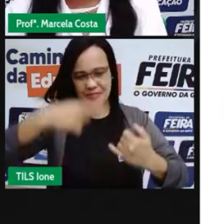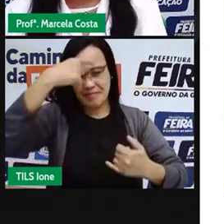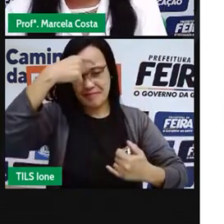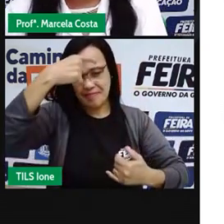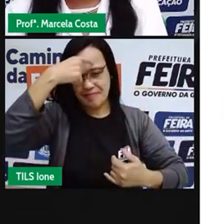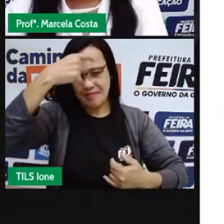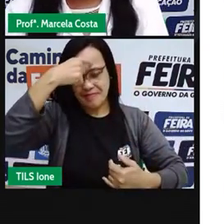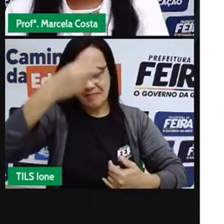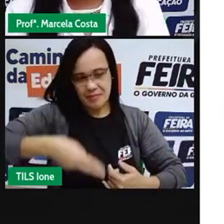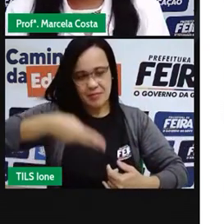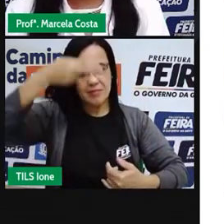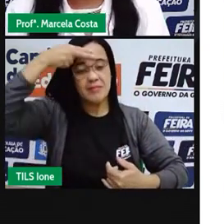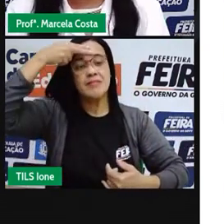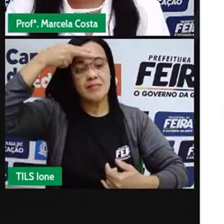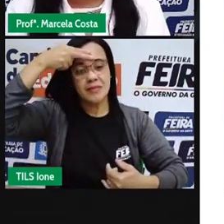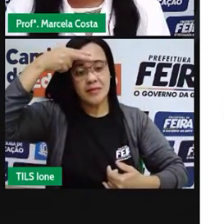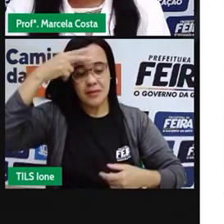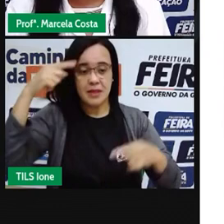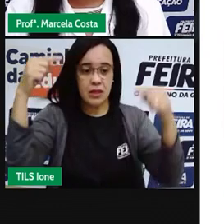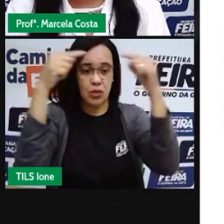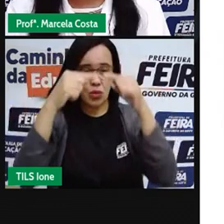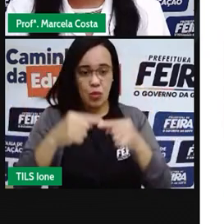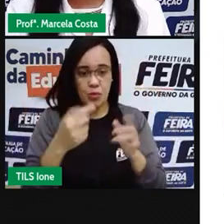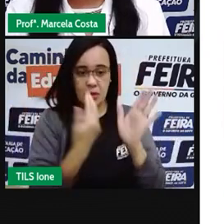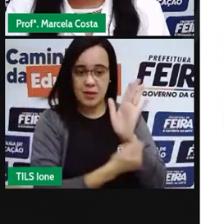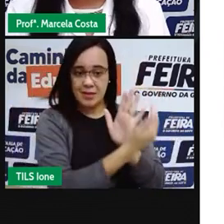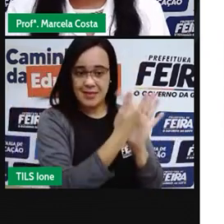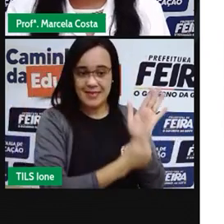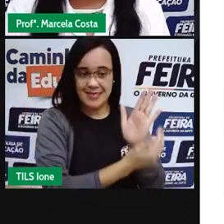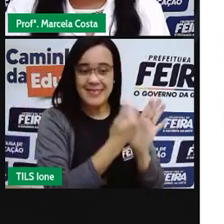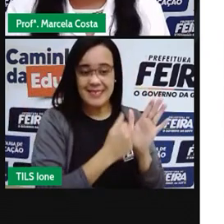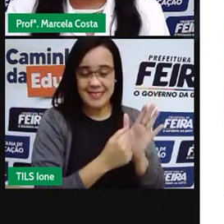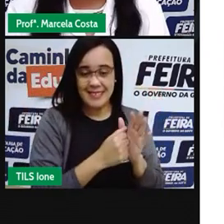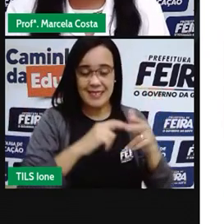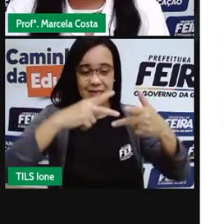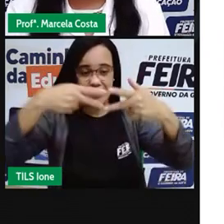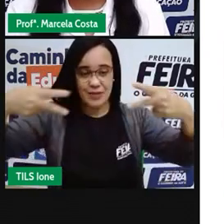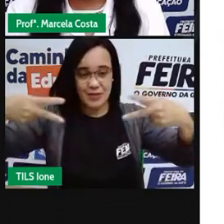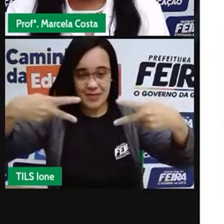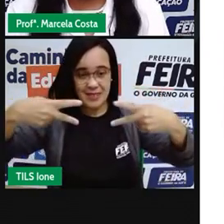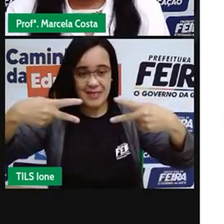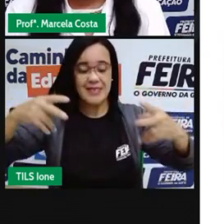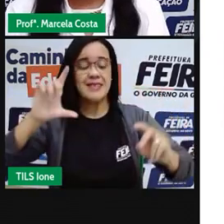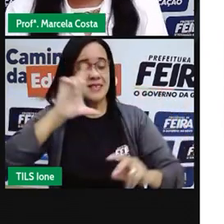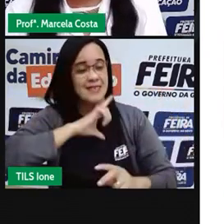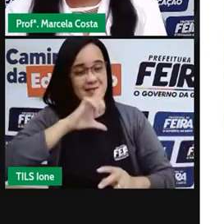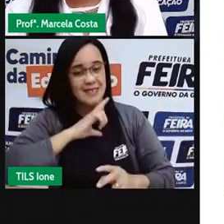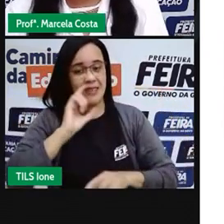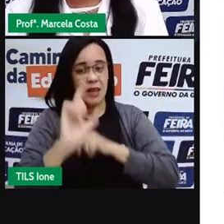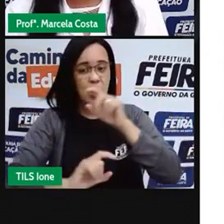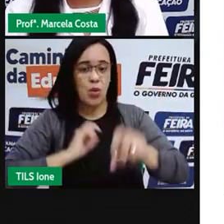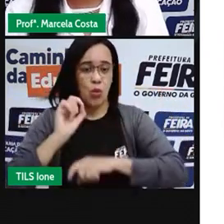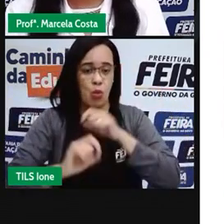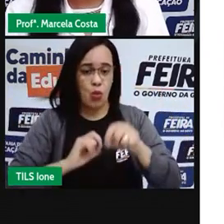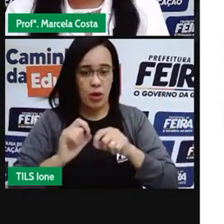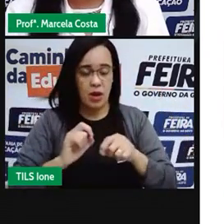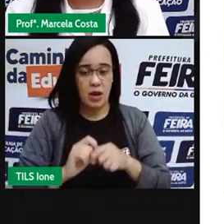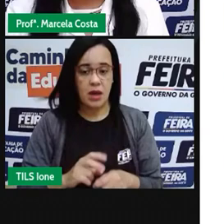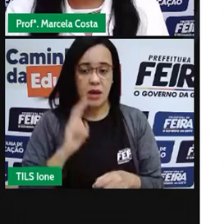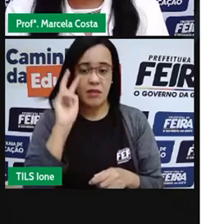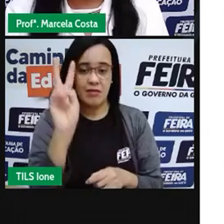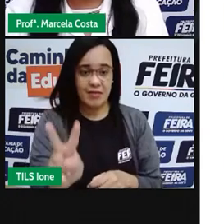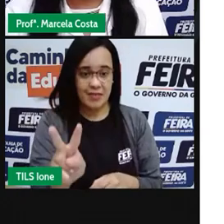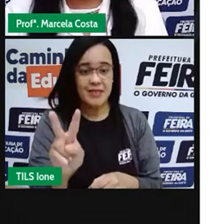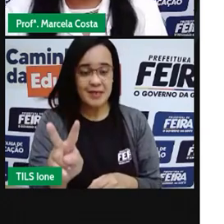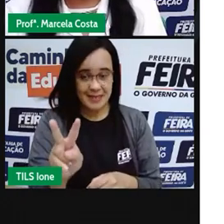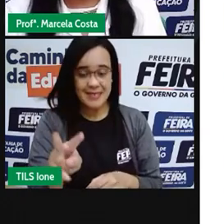forma geométrica. Esse jogo está disponível no site Aula e você pode acessar por meio desse